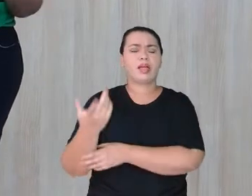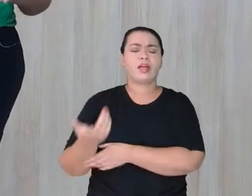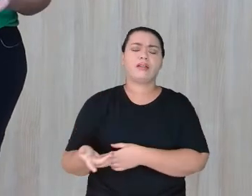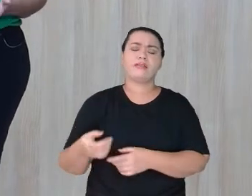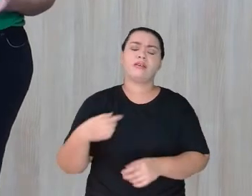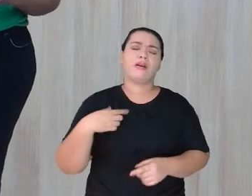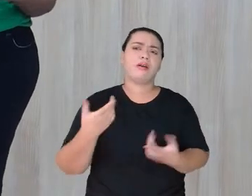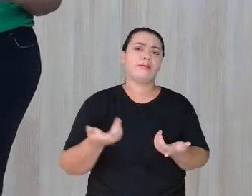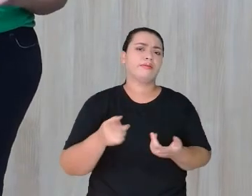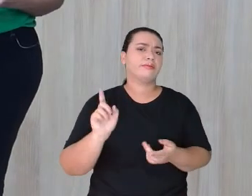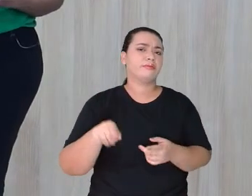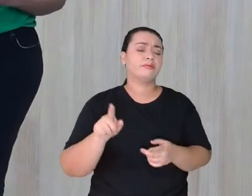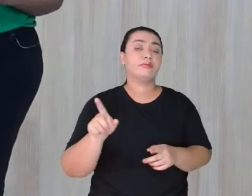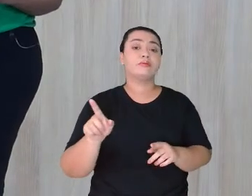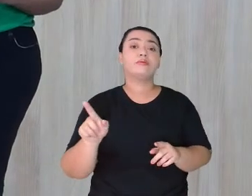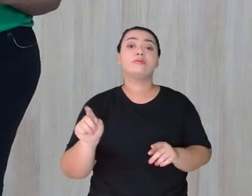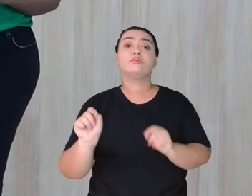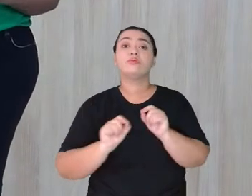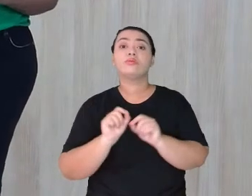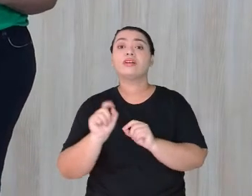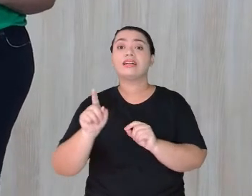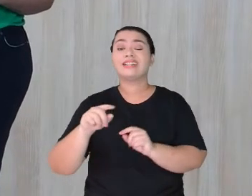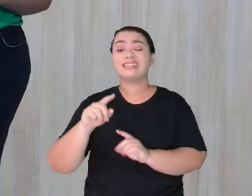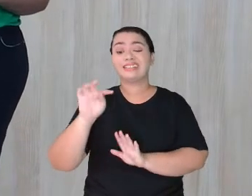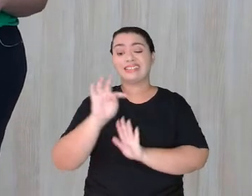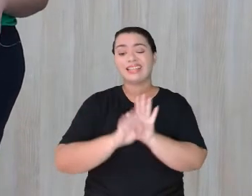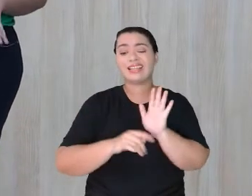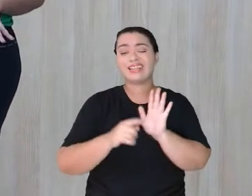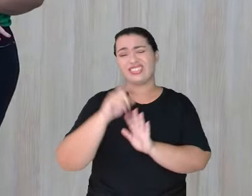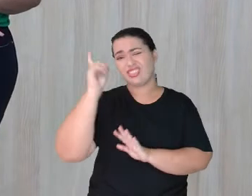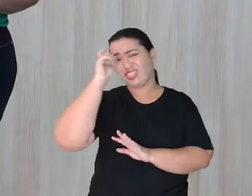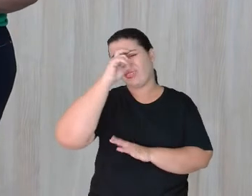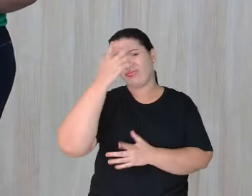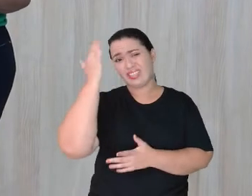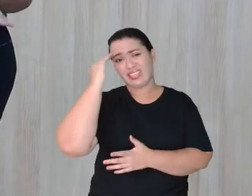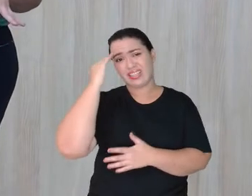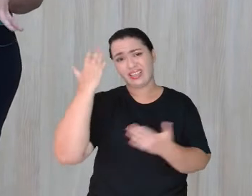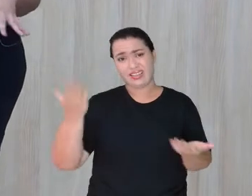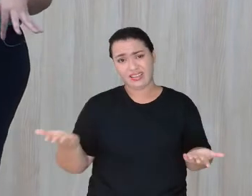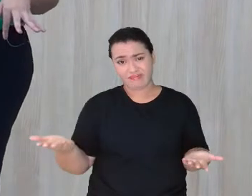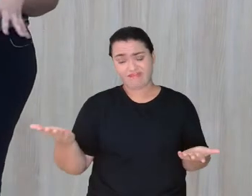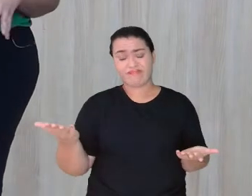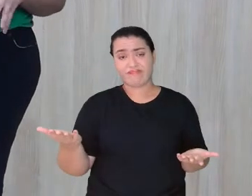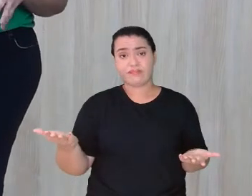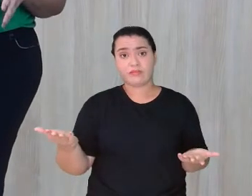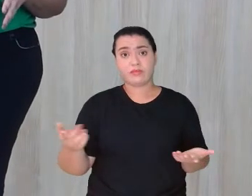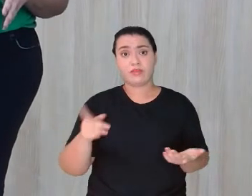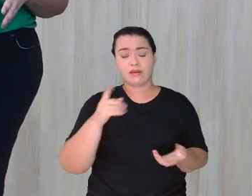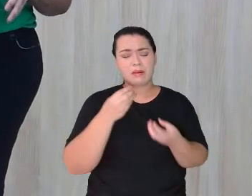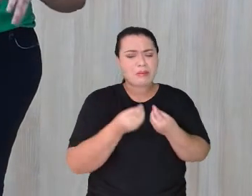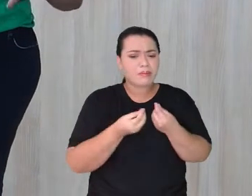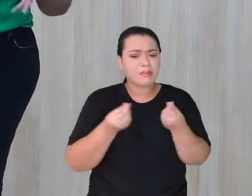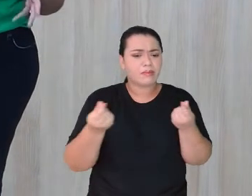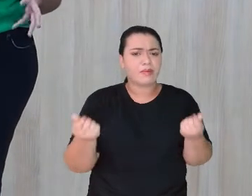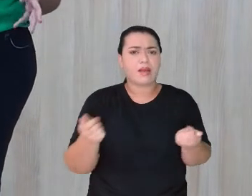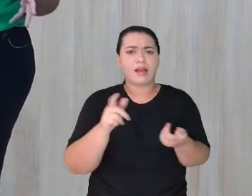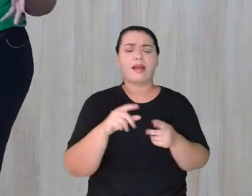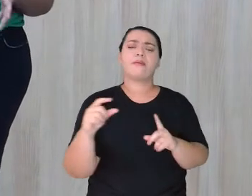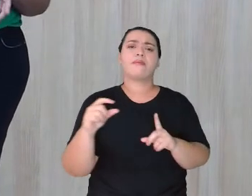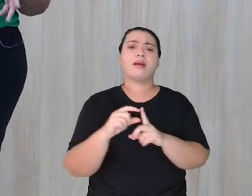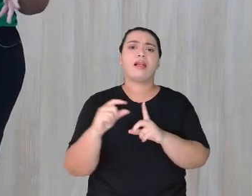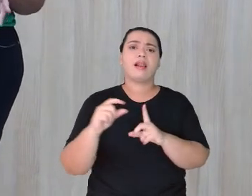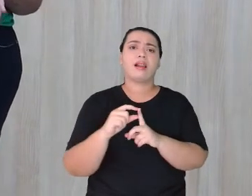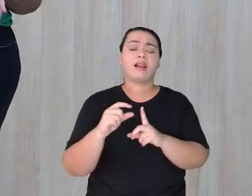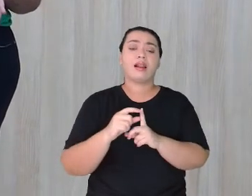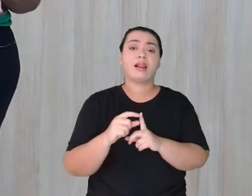torno aquele texto mais difícil de ser compreendido, tá certo? Ele fica muito rico lexicalmente, ou seja, a escolha de palavras, né,